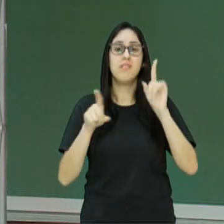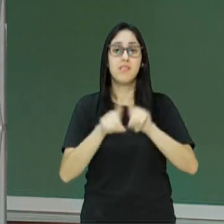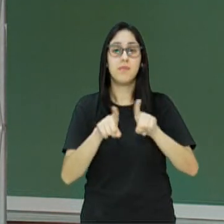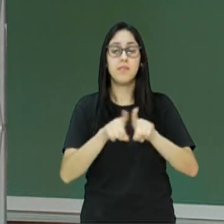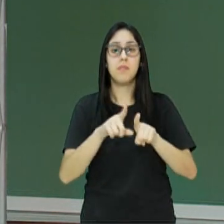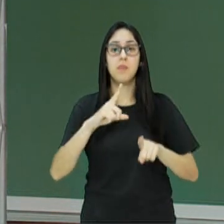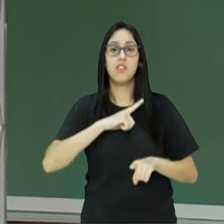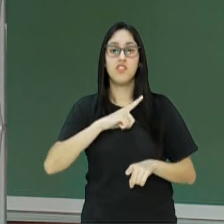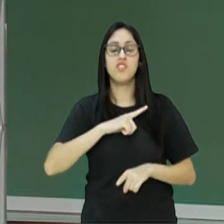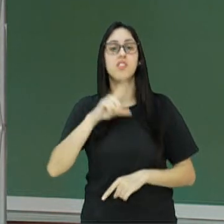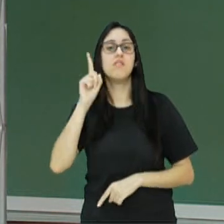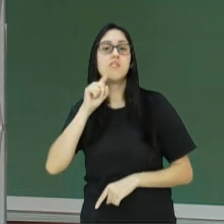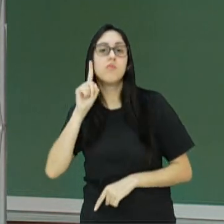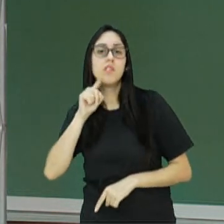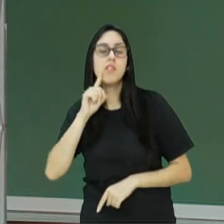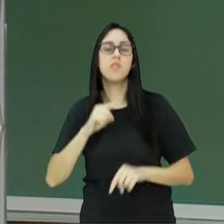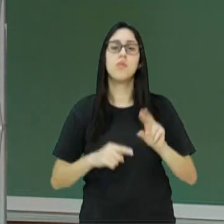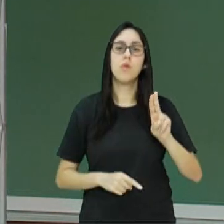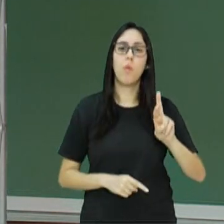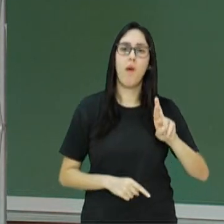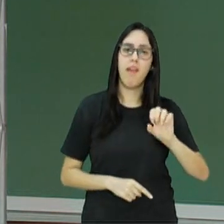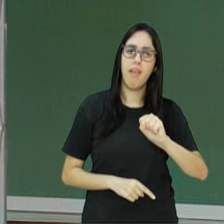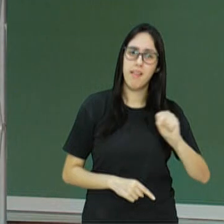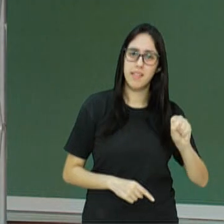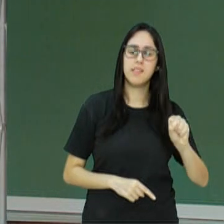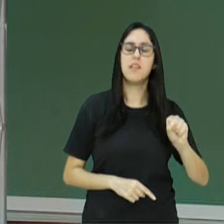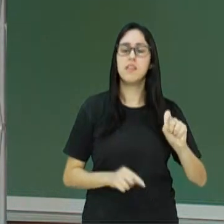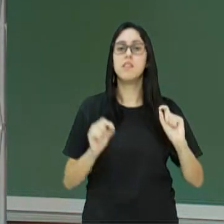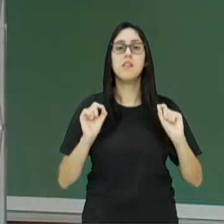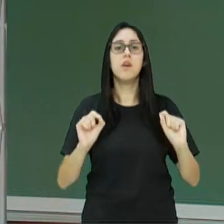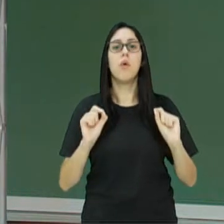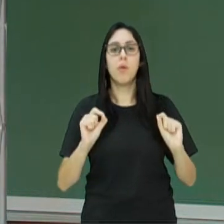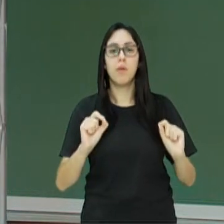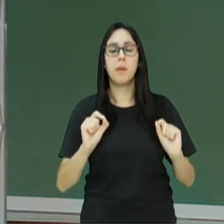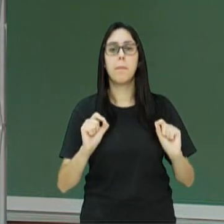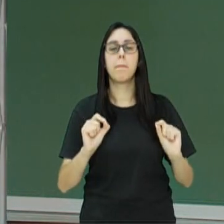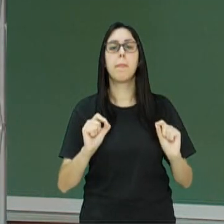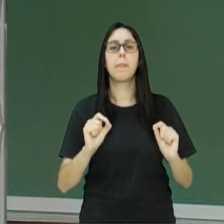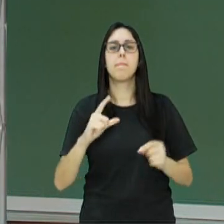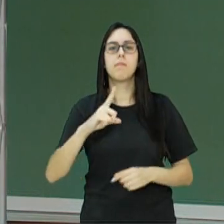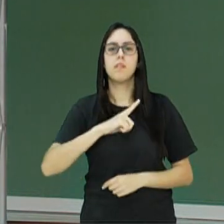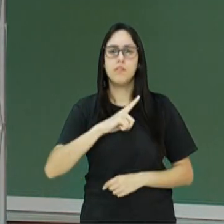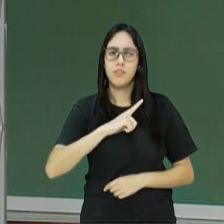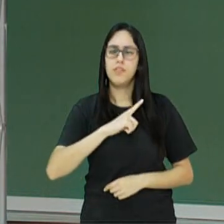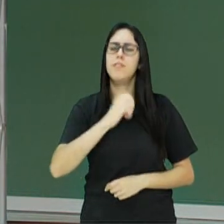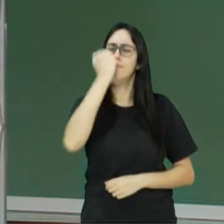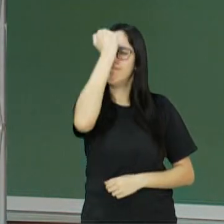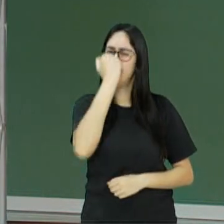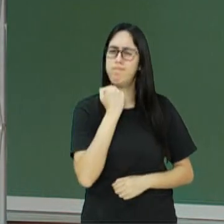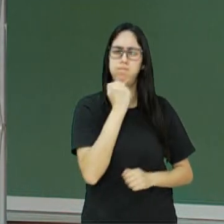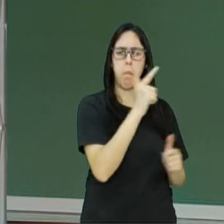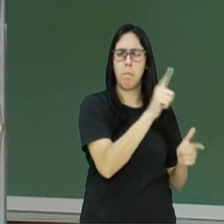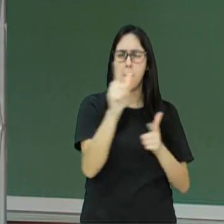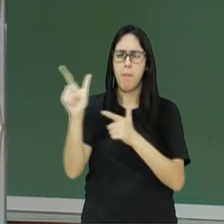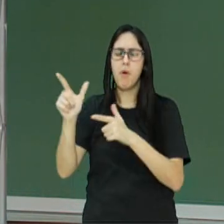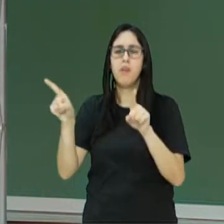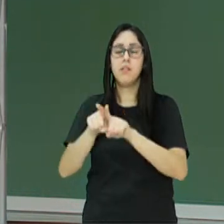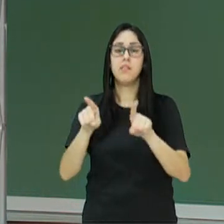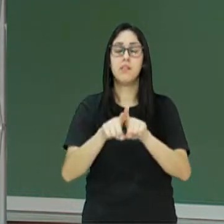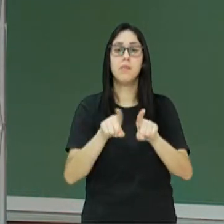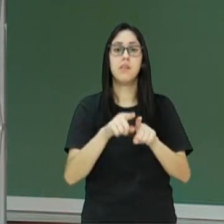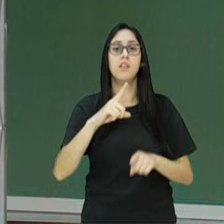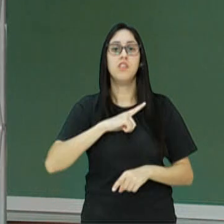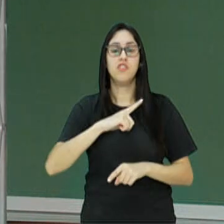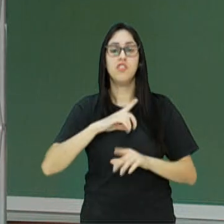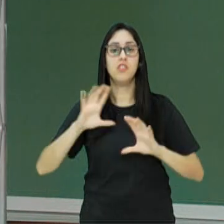Fria, Estados Unidos e União Soviética, o que faz com que eu tenha aí ações terroristas, né, grupos religiosos ascendendo